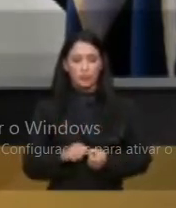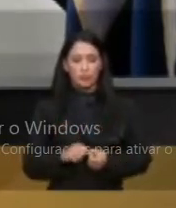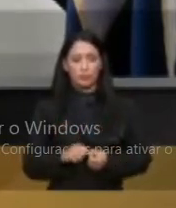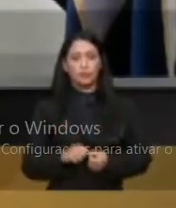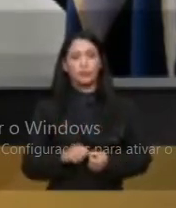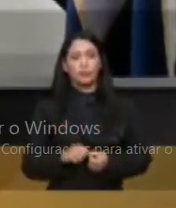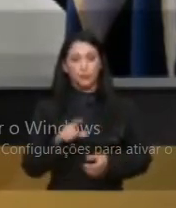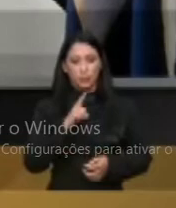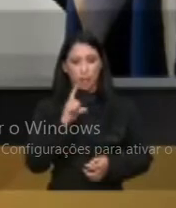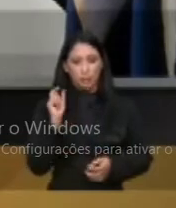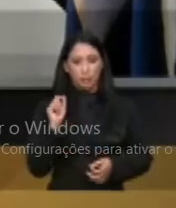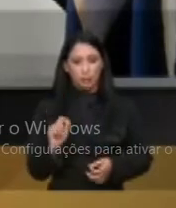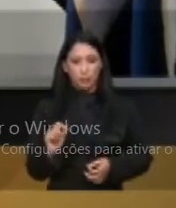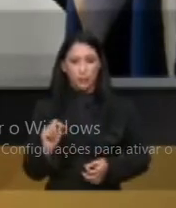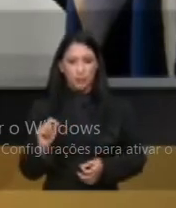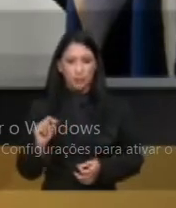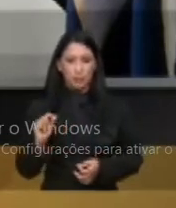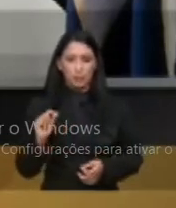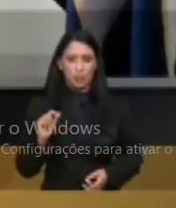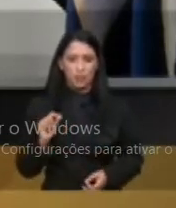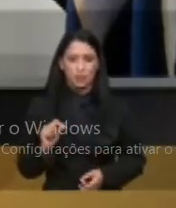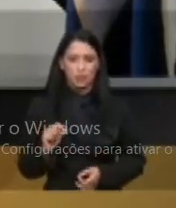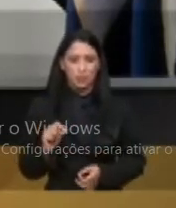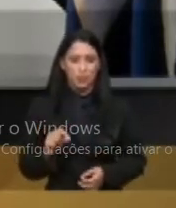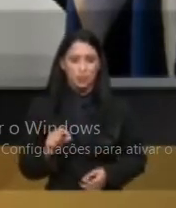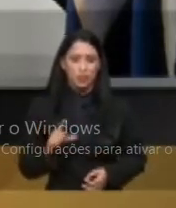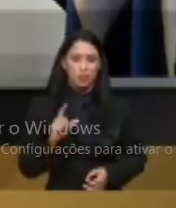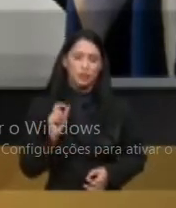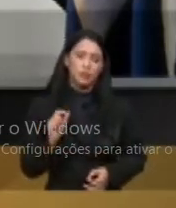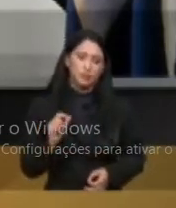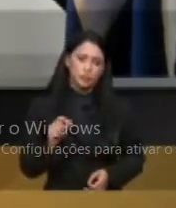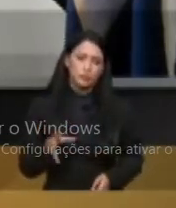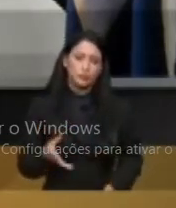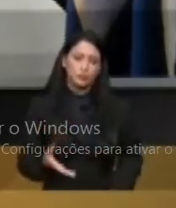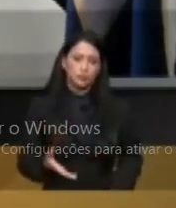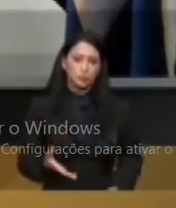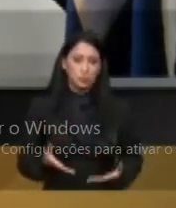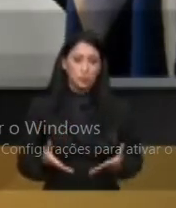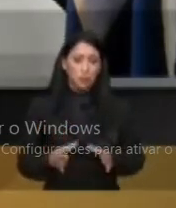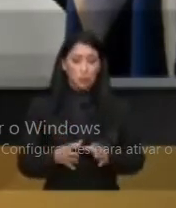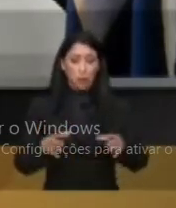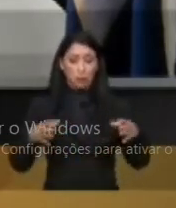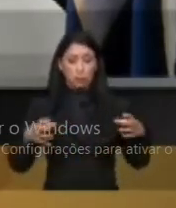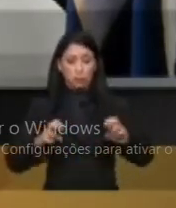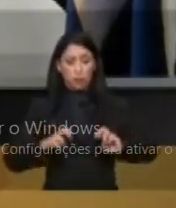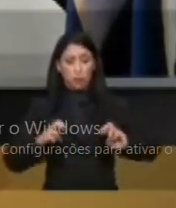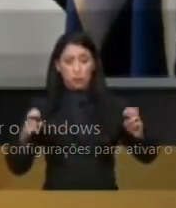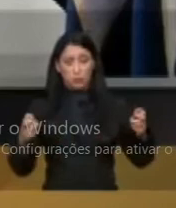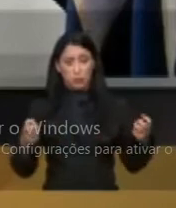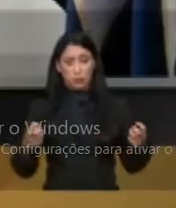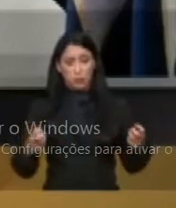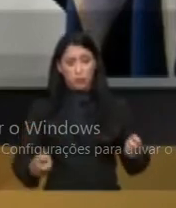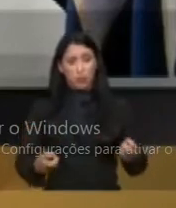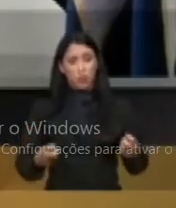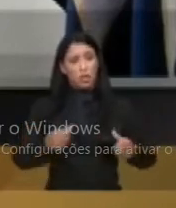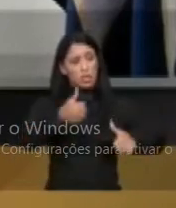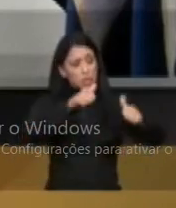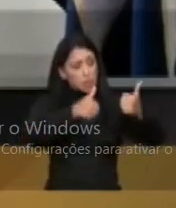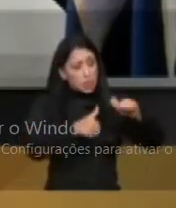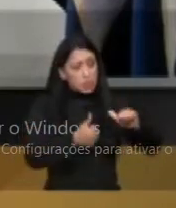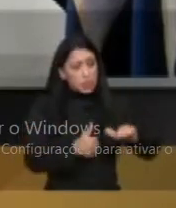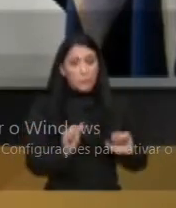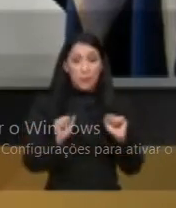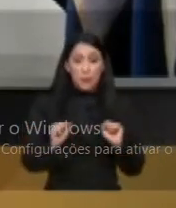no mérito, a declaração da sua inconstitucionalidade. Vem o processo a exame para que esse egrégio